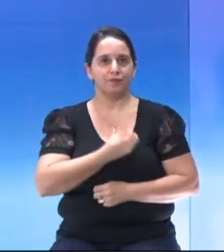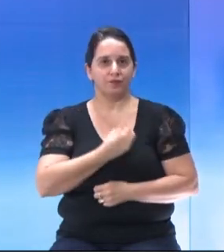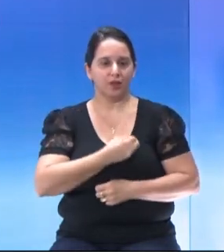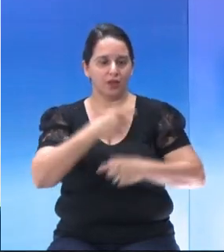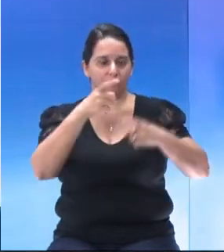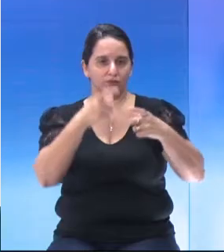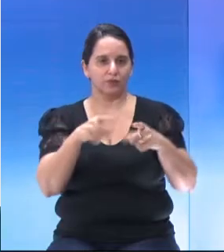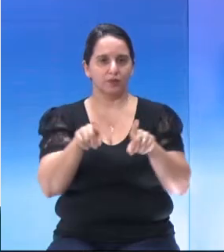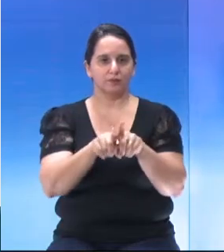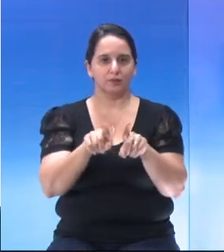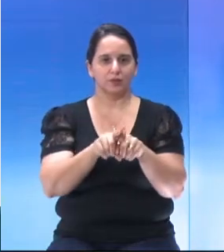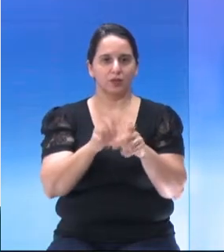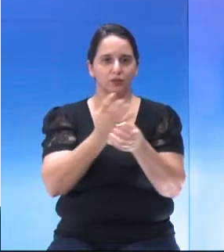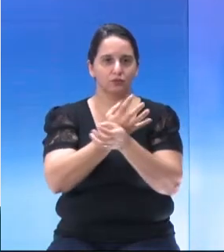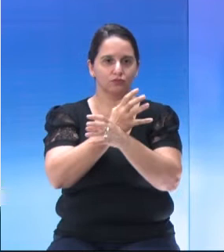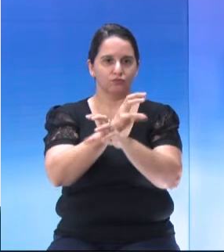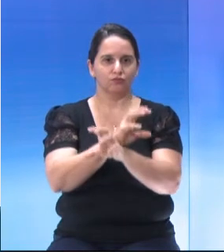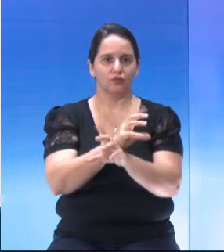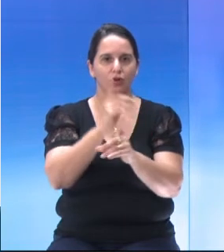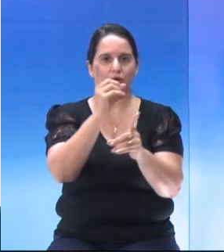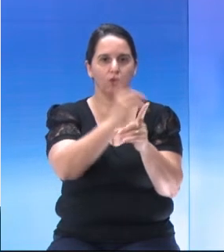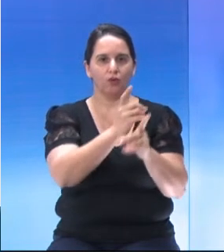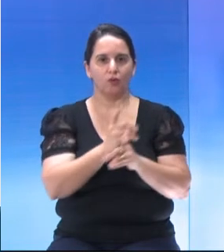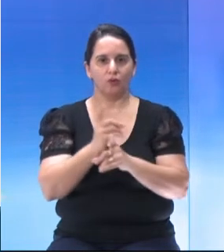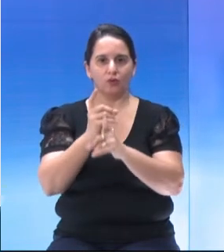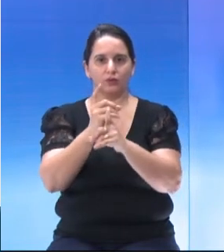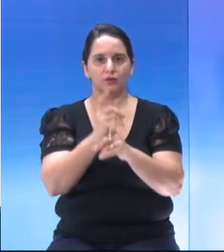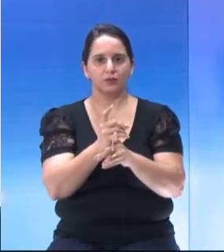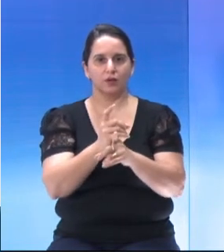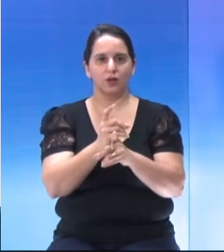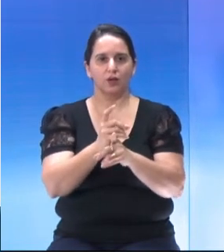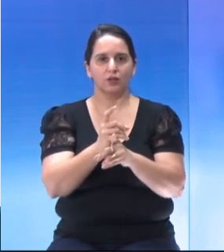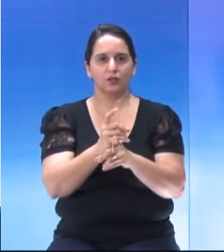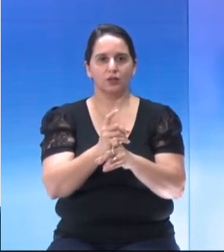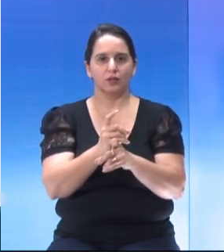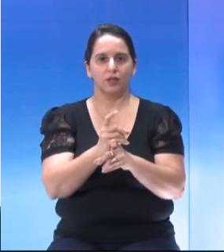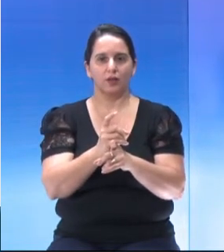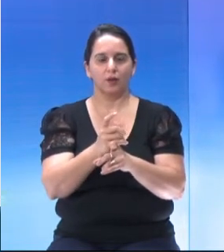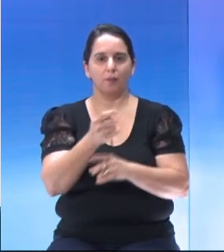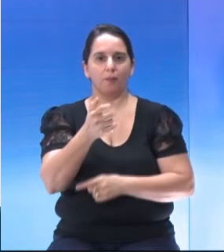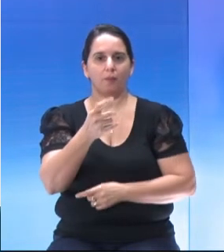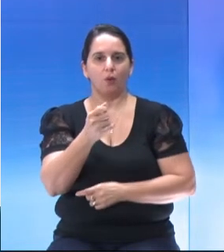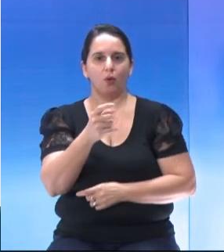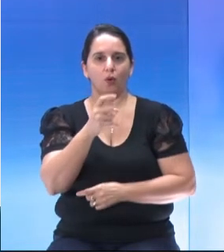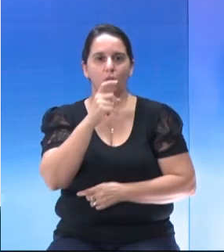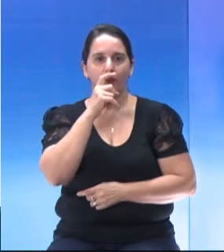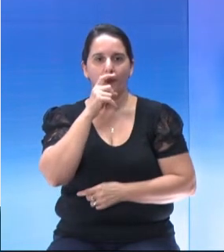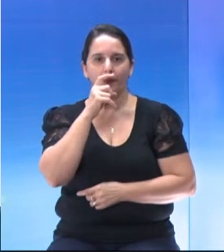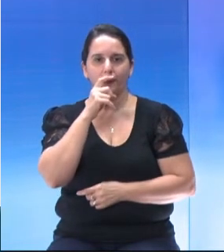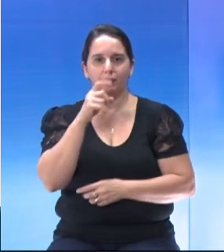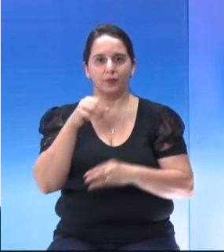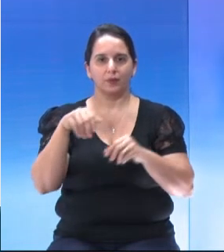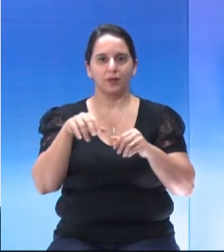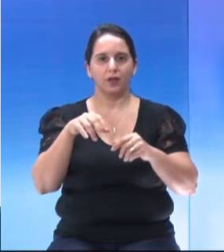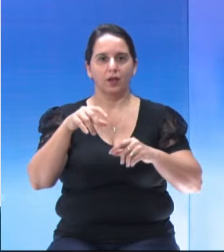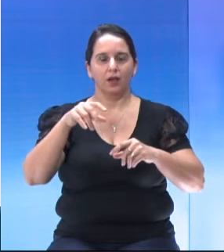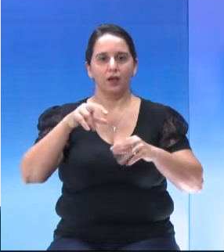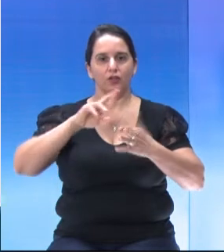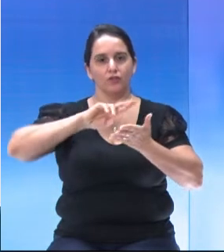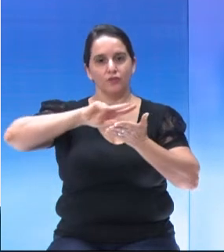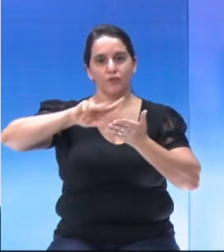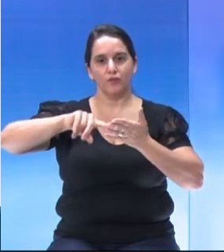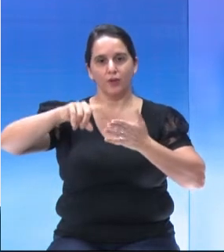bioma. Então o deserto é encontrado em regiões de baixa umidade, tá bom? Onde existe uma grande variação